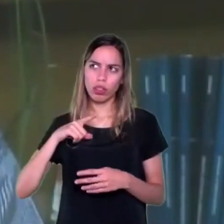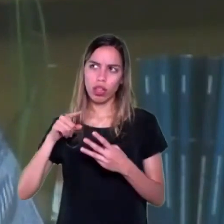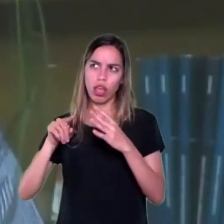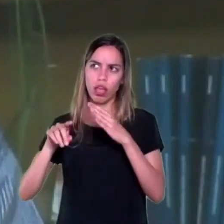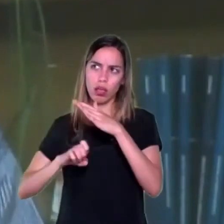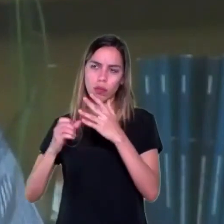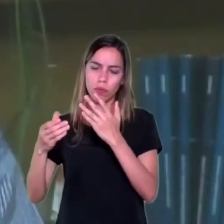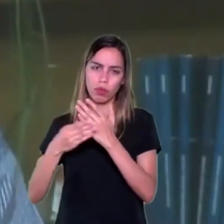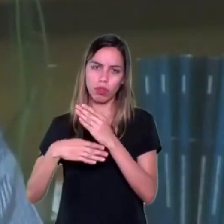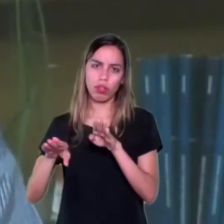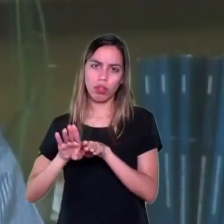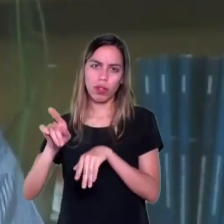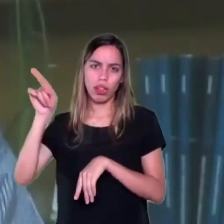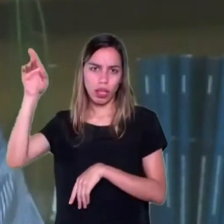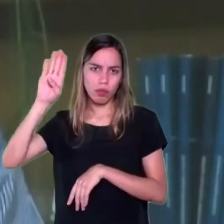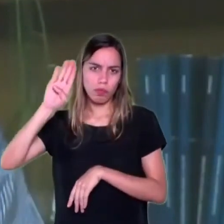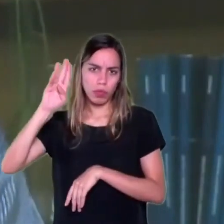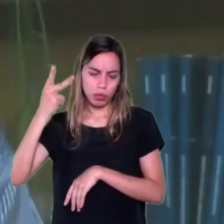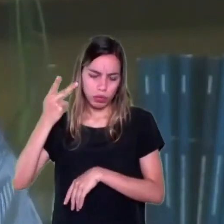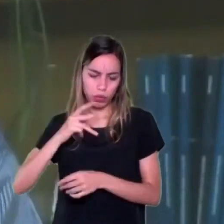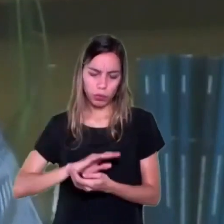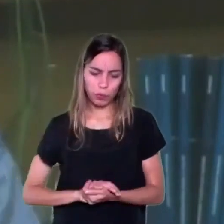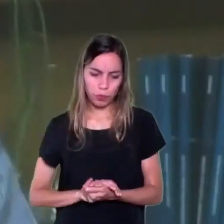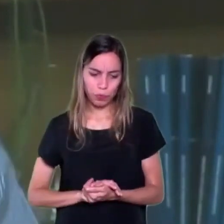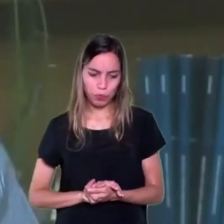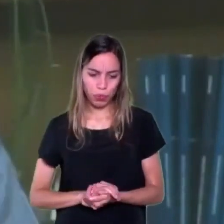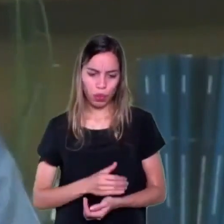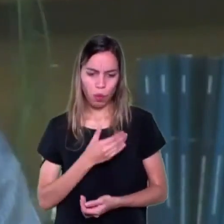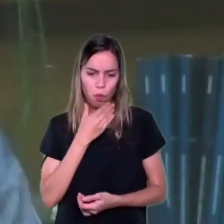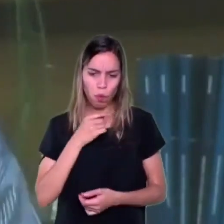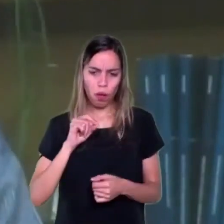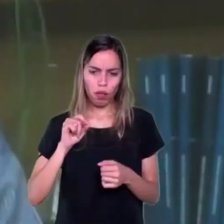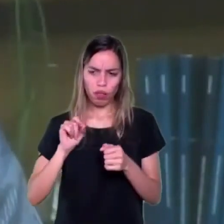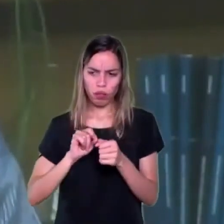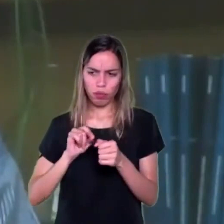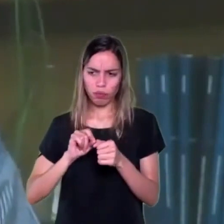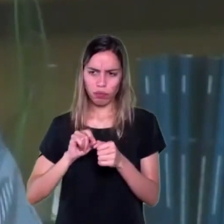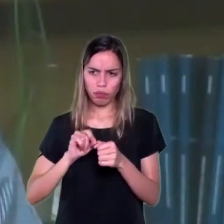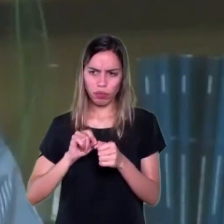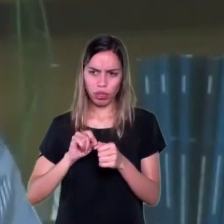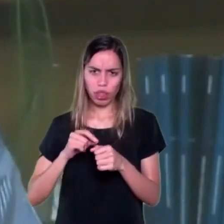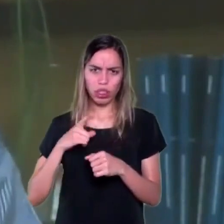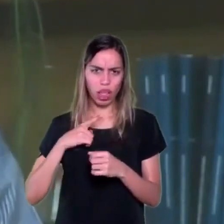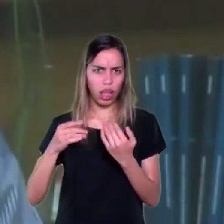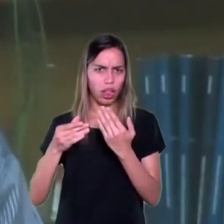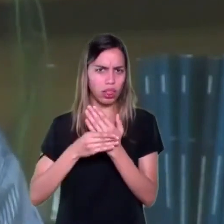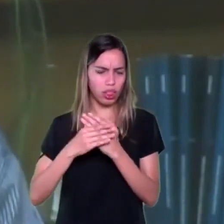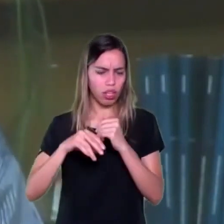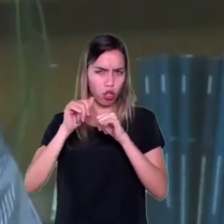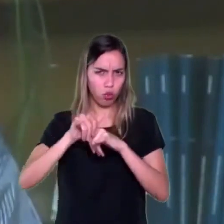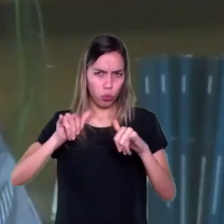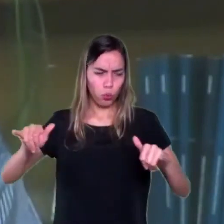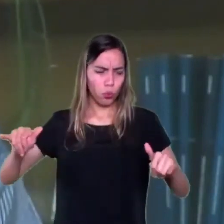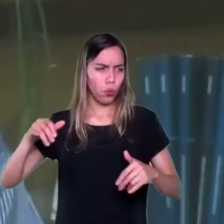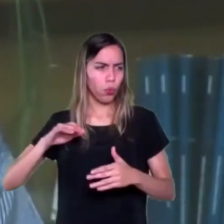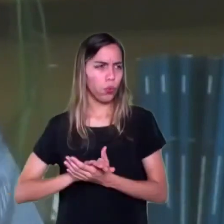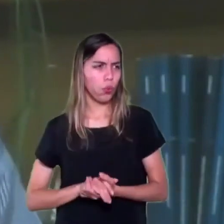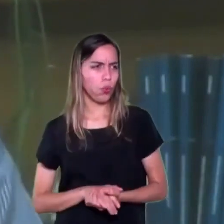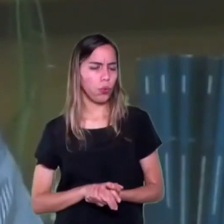que tem publicado muito. Ele é parceiro, inclusive, de editora do Afonso Romano,